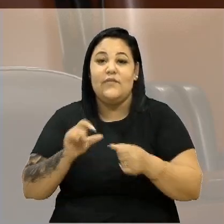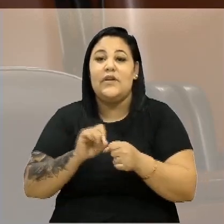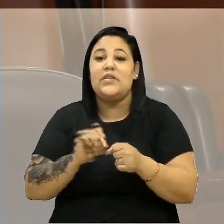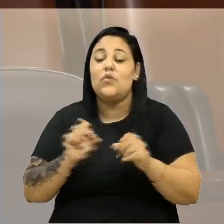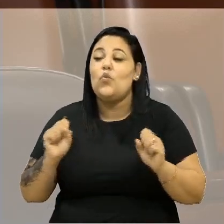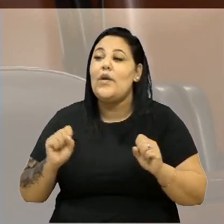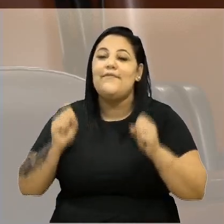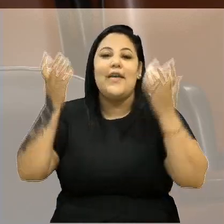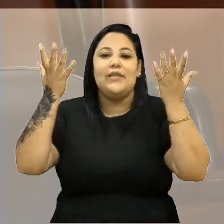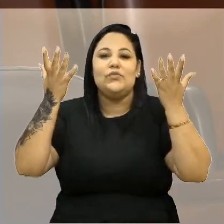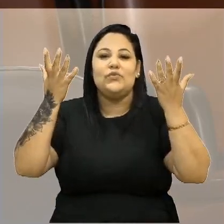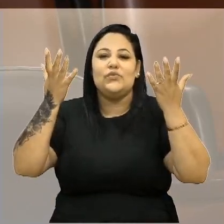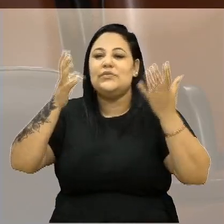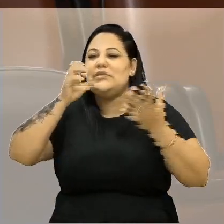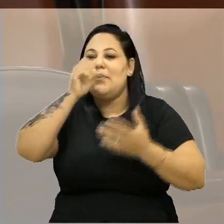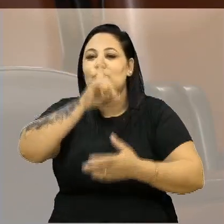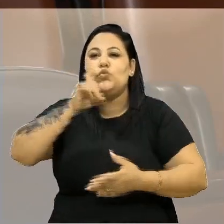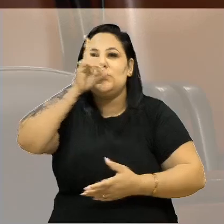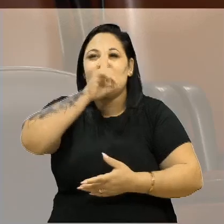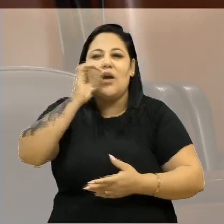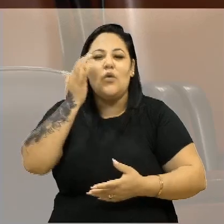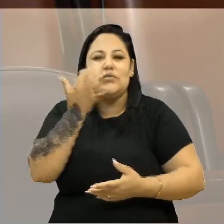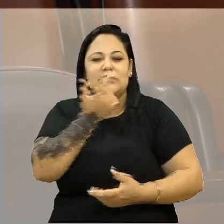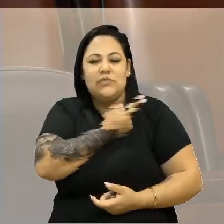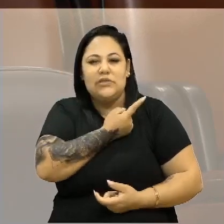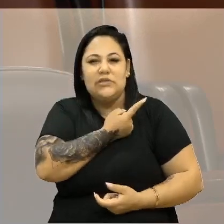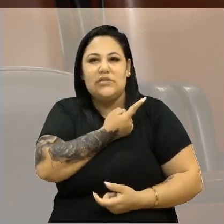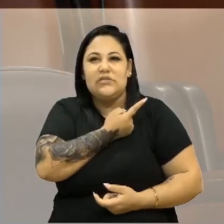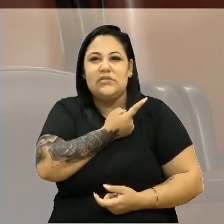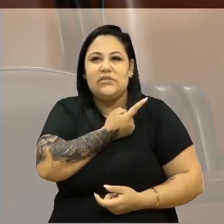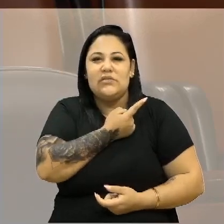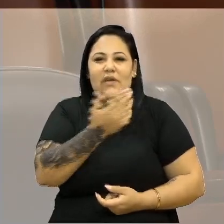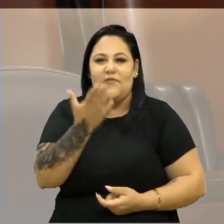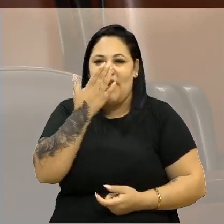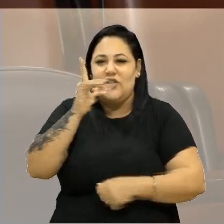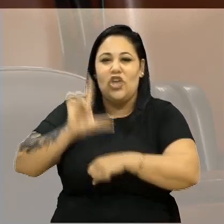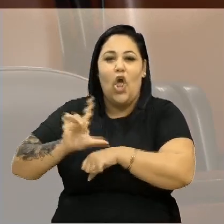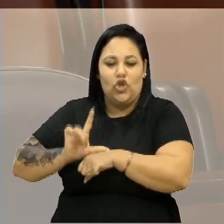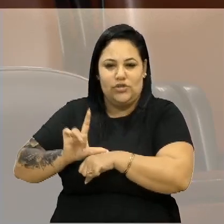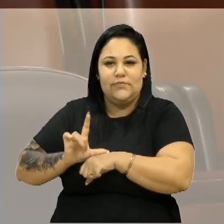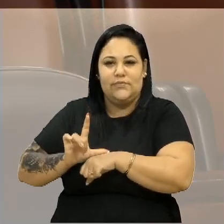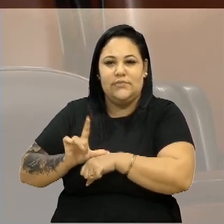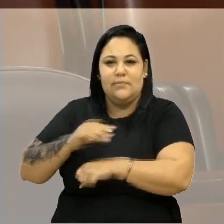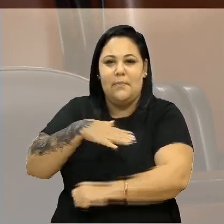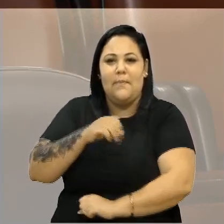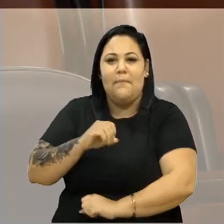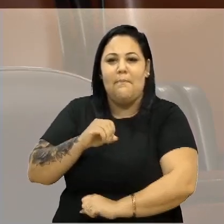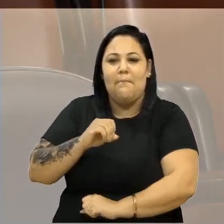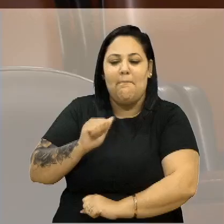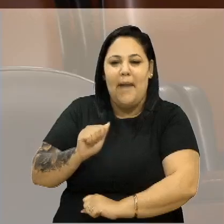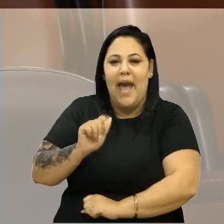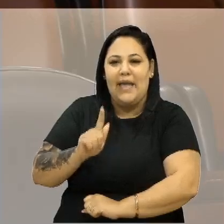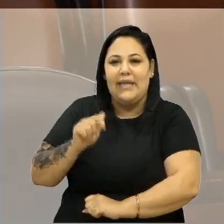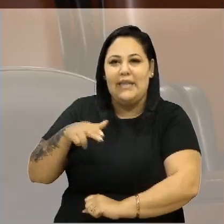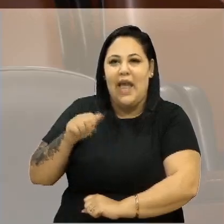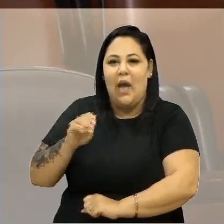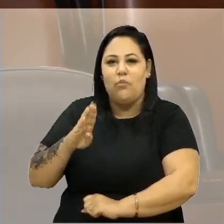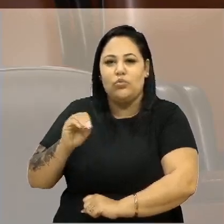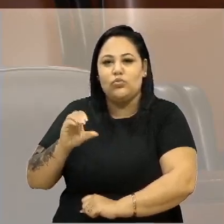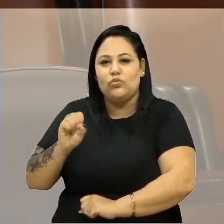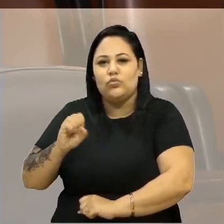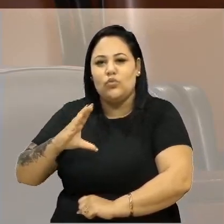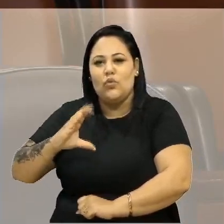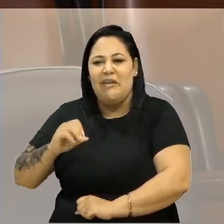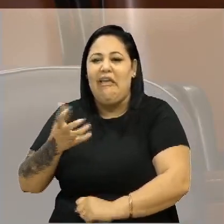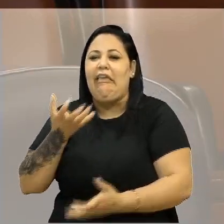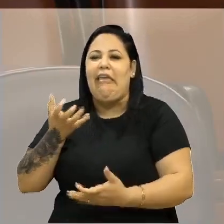evento aqui esse final de semana que aconteceu aqui em frente ao Manha Bosco. Que querem trancar o trânsito aqui? Deixa a